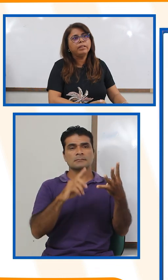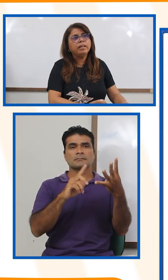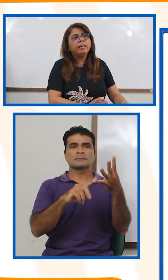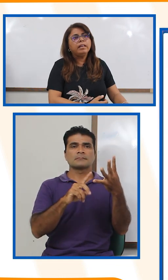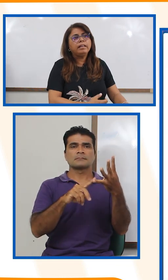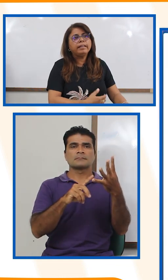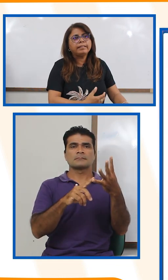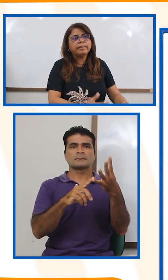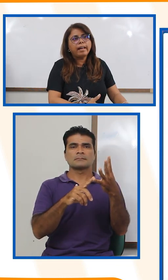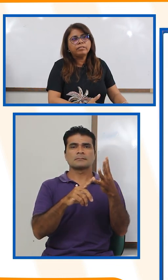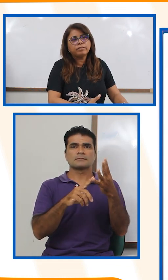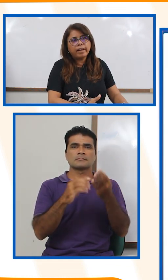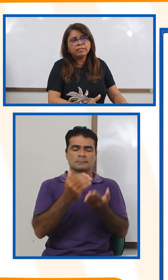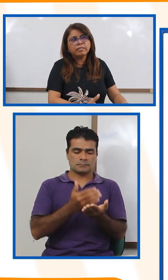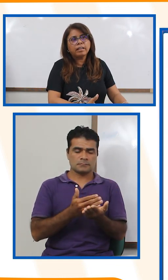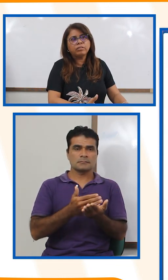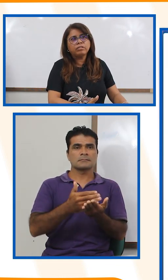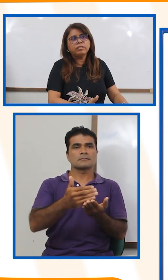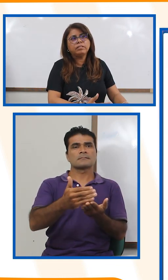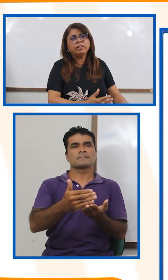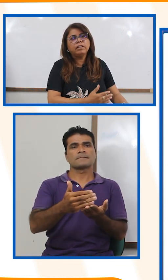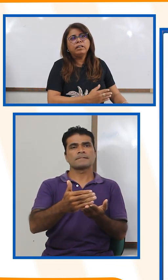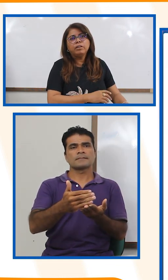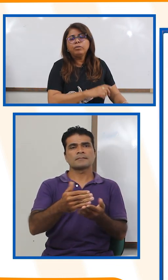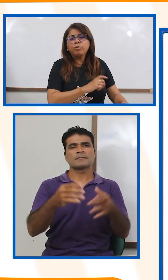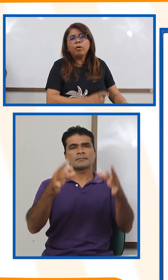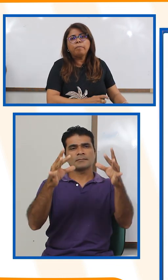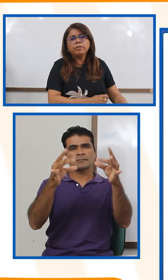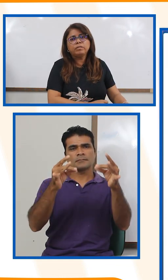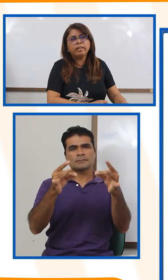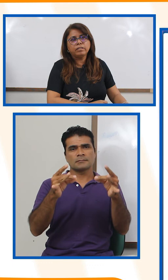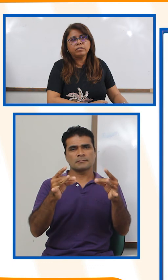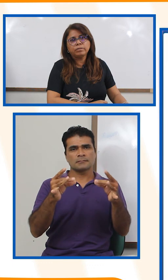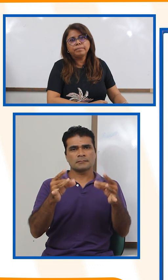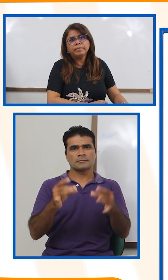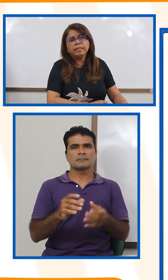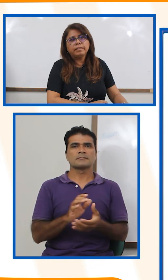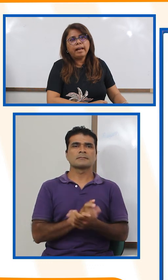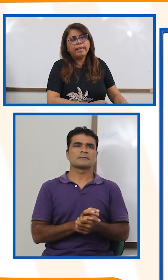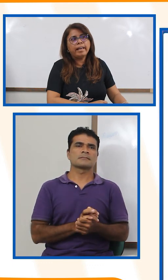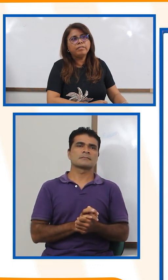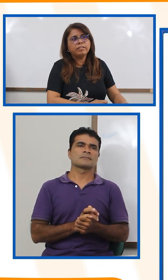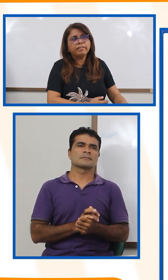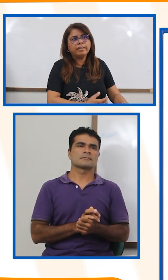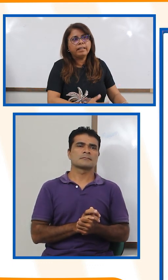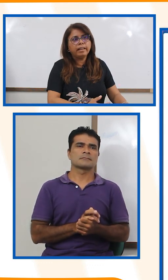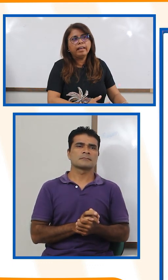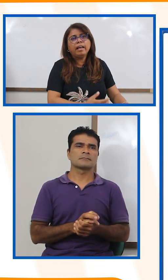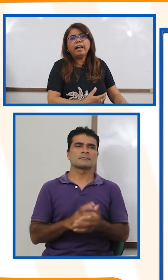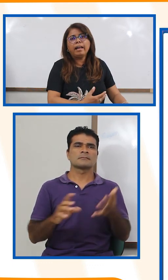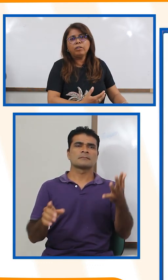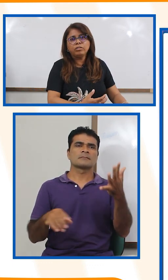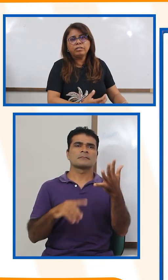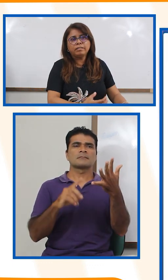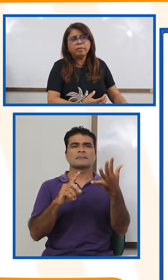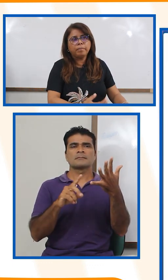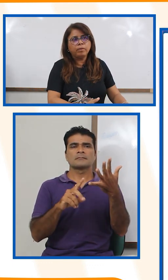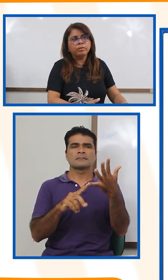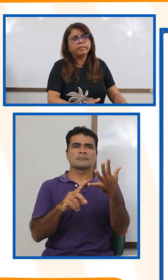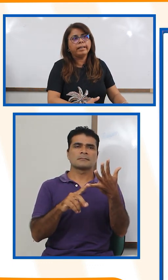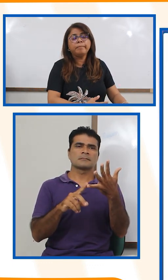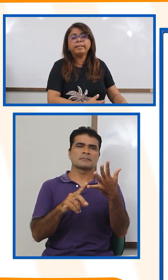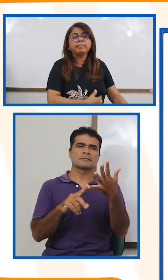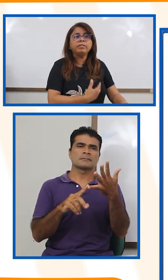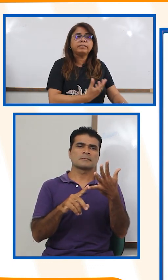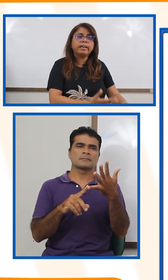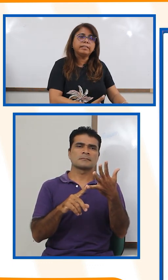introdução e detalhe os fatos da notícia no corpo do texto, tá? E aí você vai ter a notícia